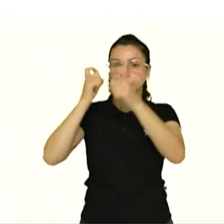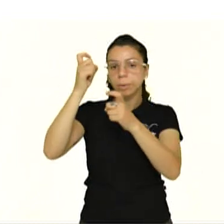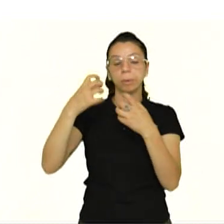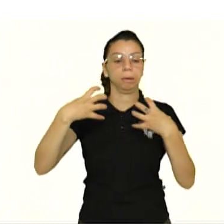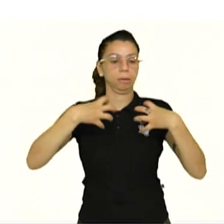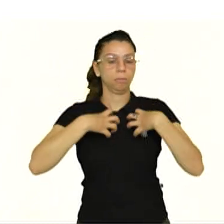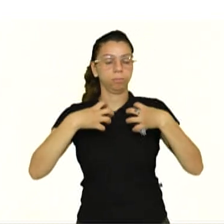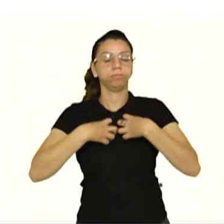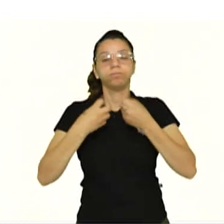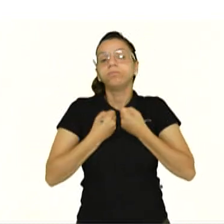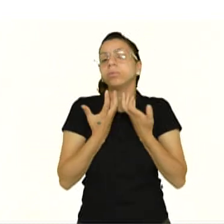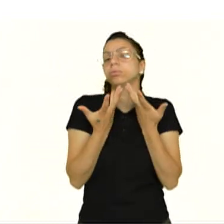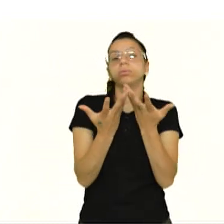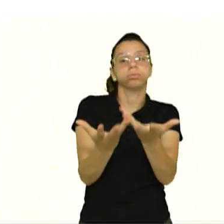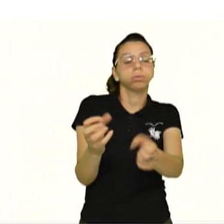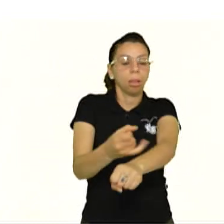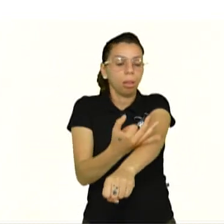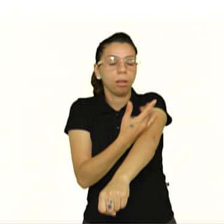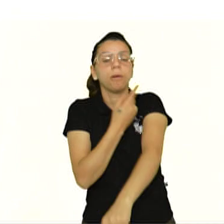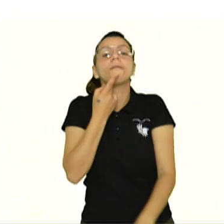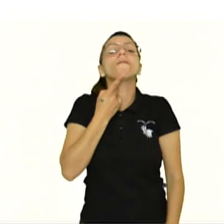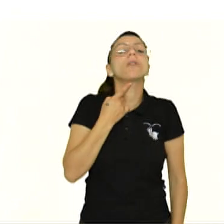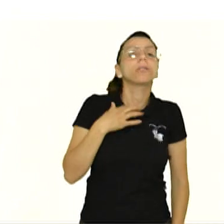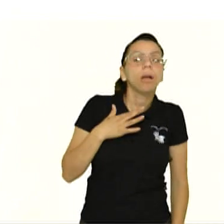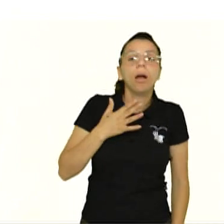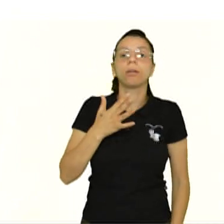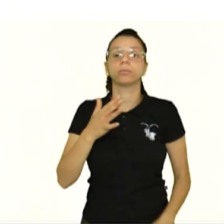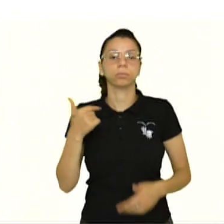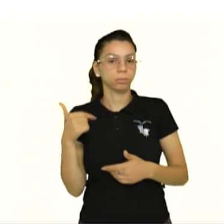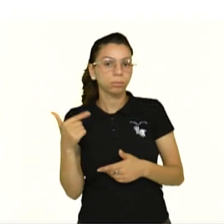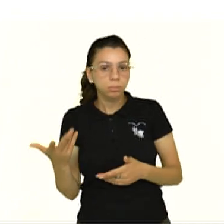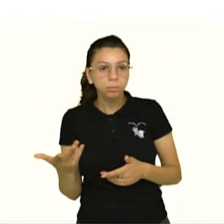essas pulsões, desejos.